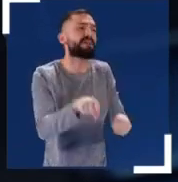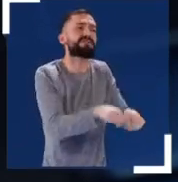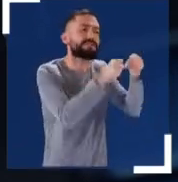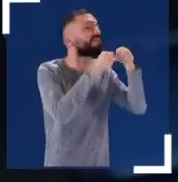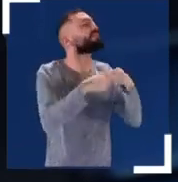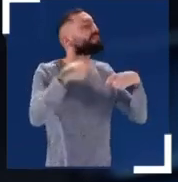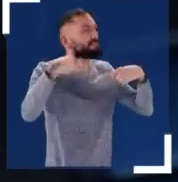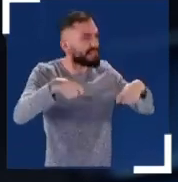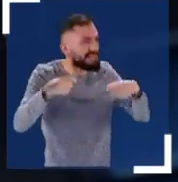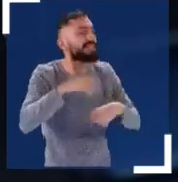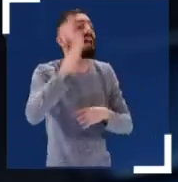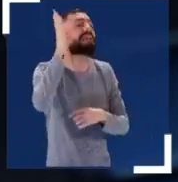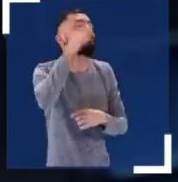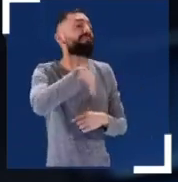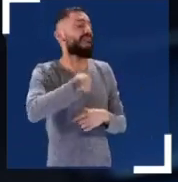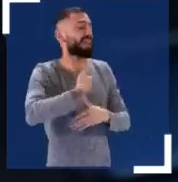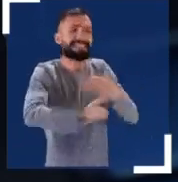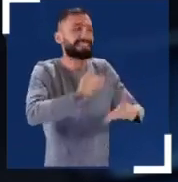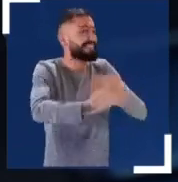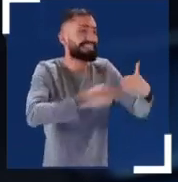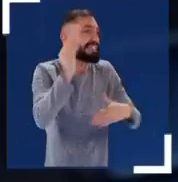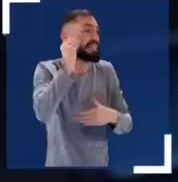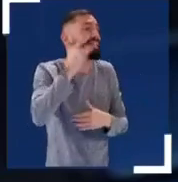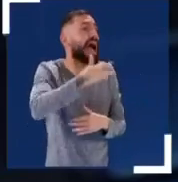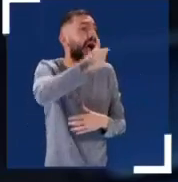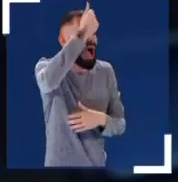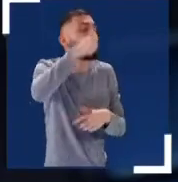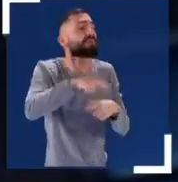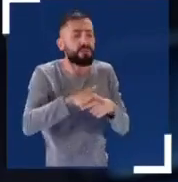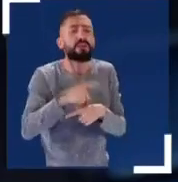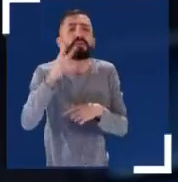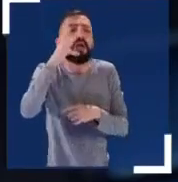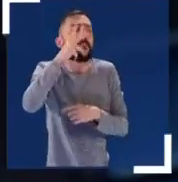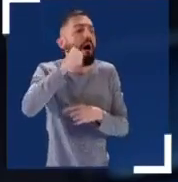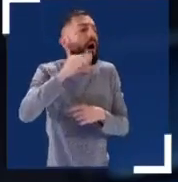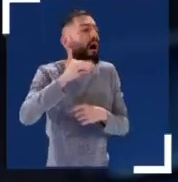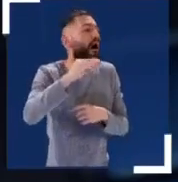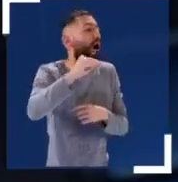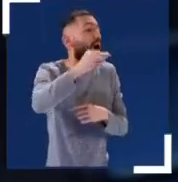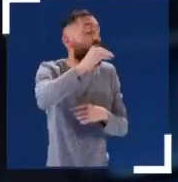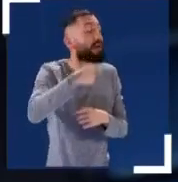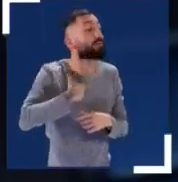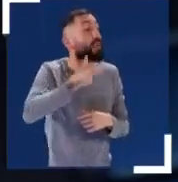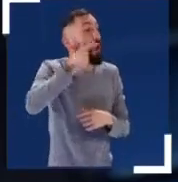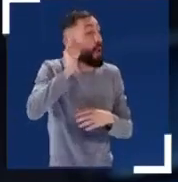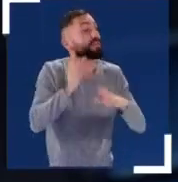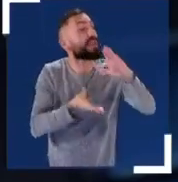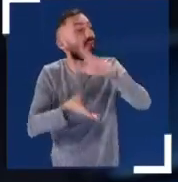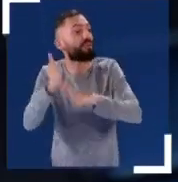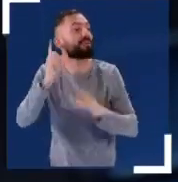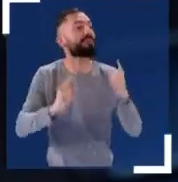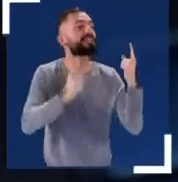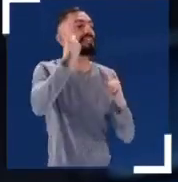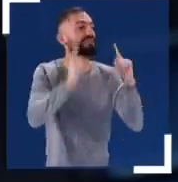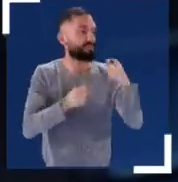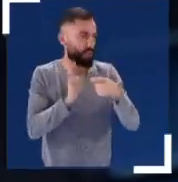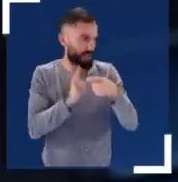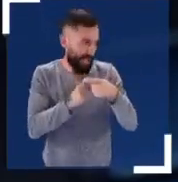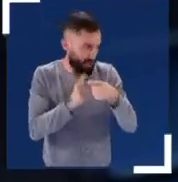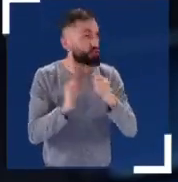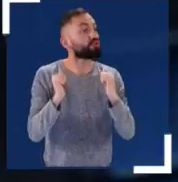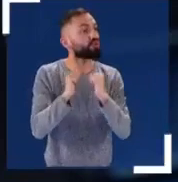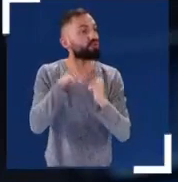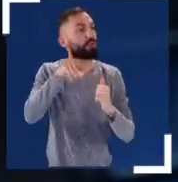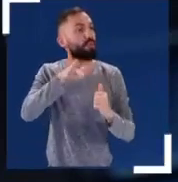fazer as coisas mais depressa, andarem, caminharem nas aprovações. Eu ontem fui a Prudente, junto com o Major Olímpio, fizemos campanha em vários lugares